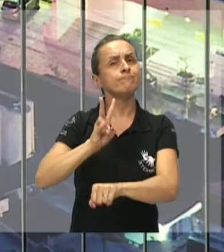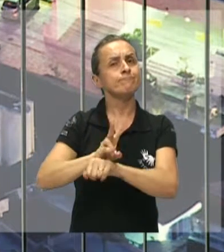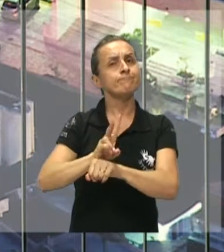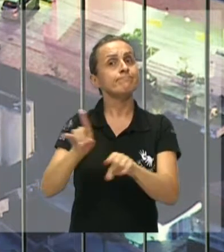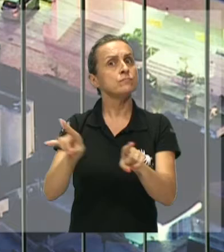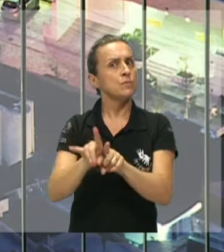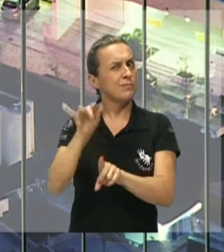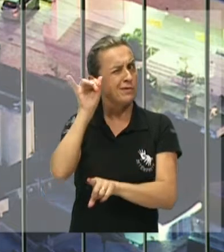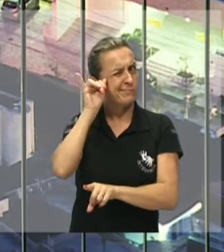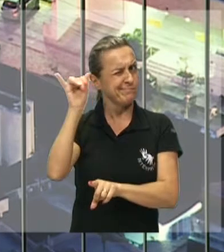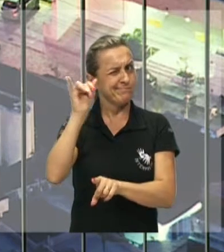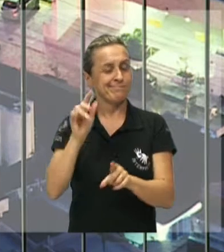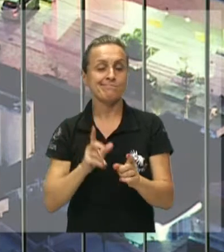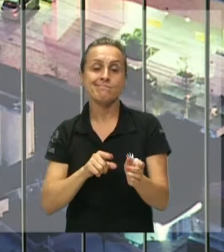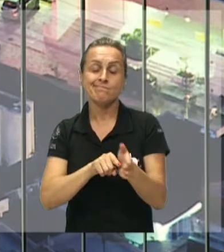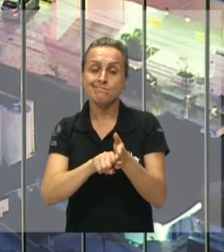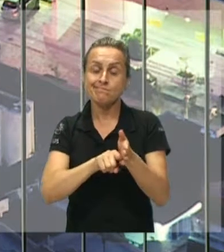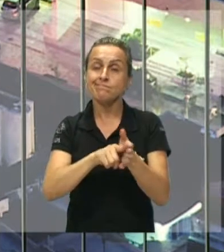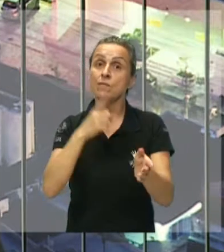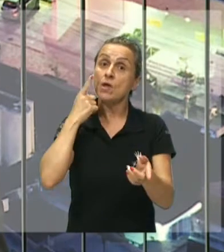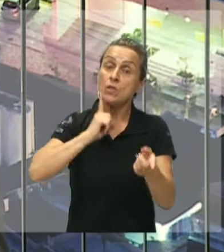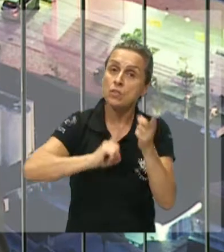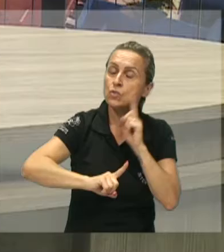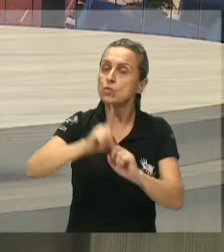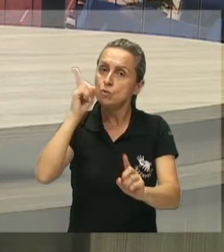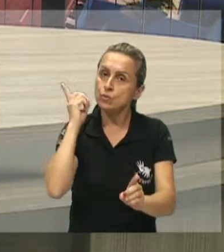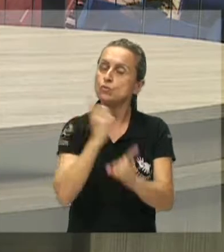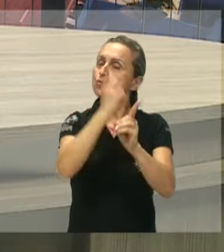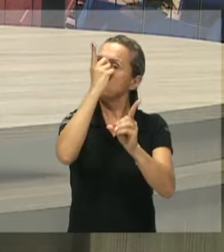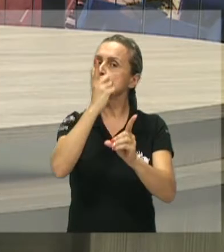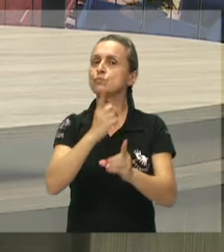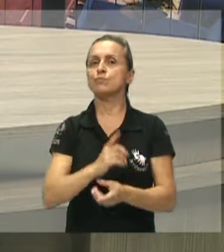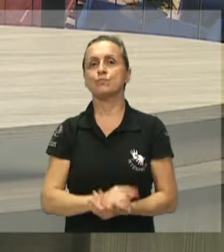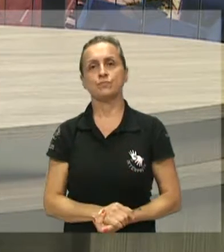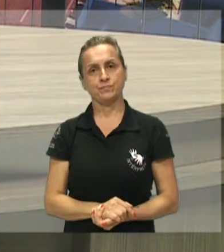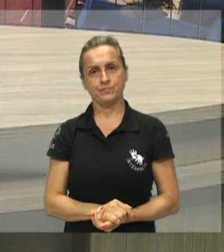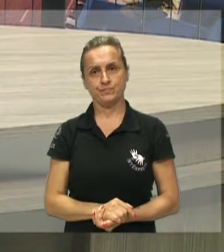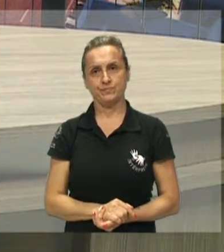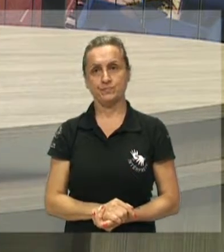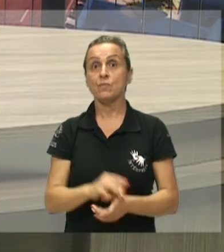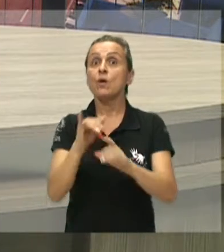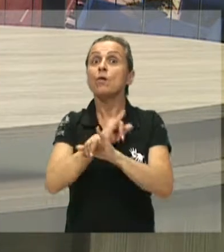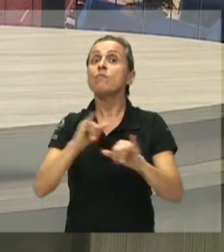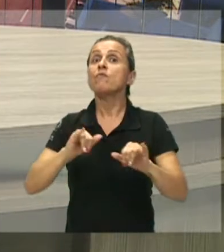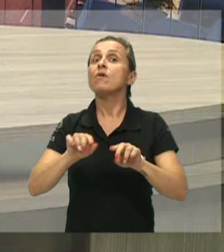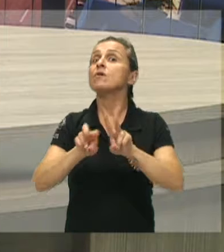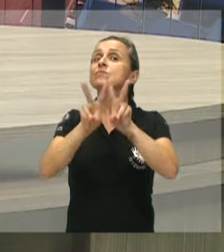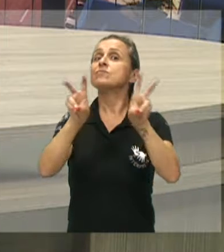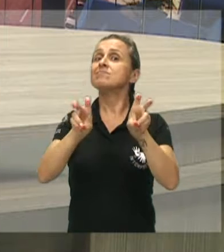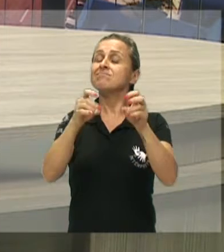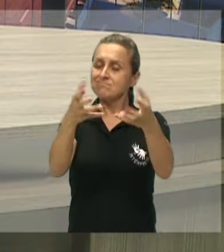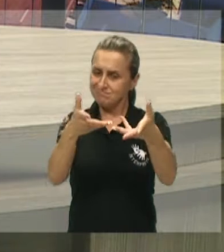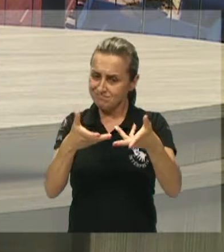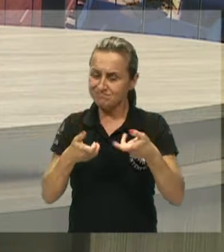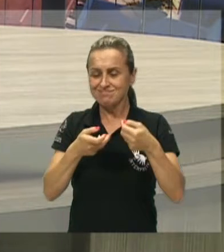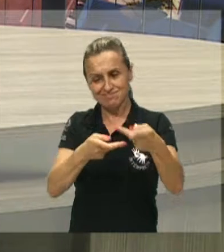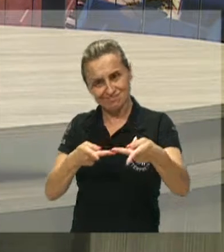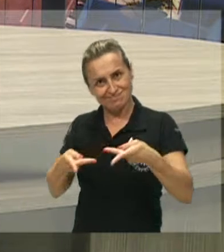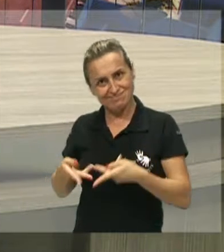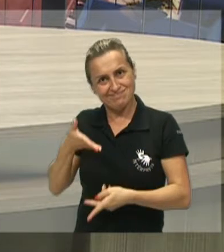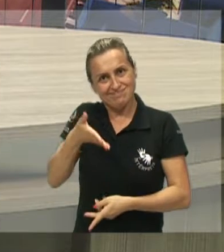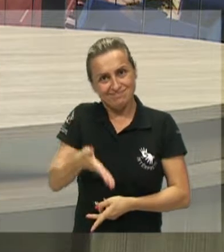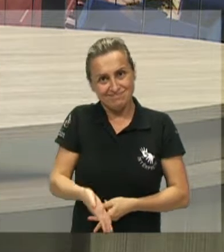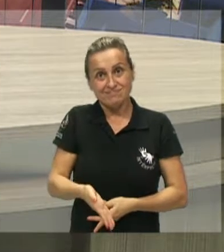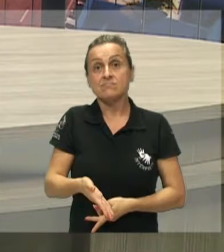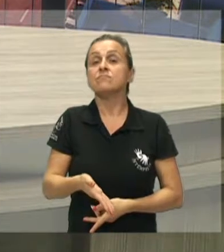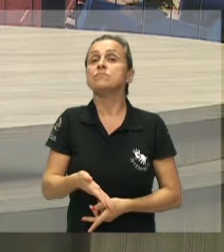também do diagnóstico precoce. Para falar sobre o assunto, nós recebemos aqui no Câmara Aberta,